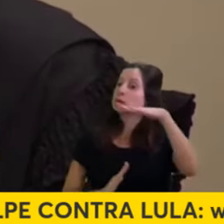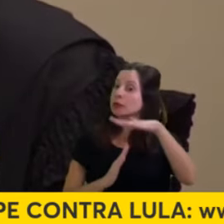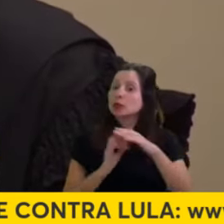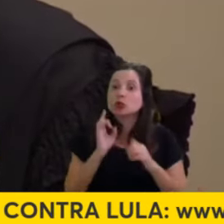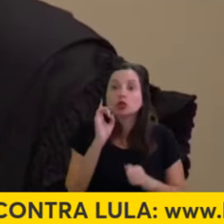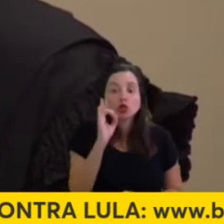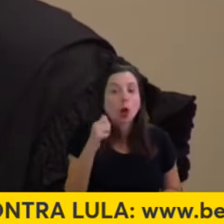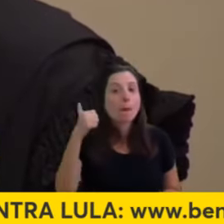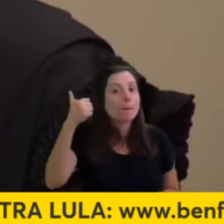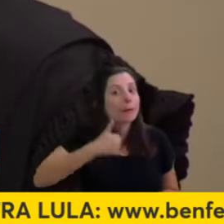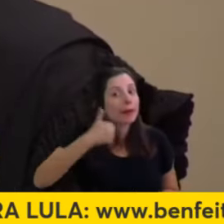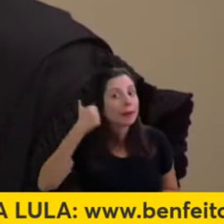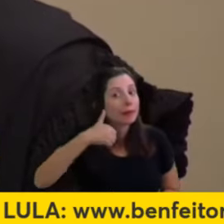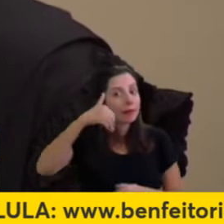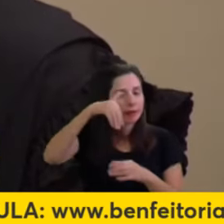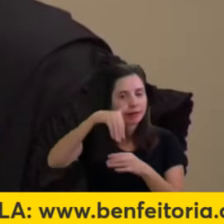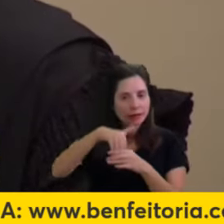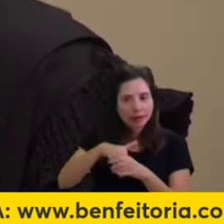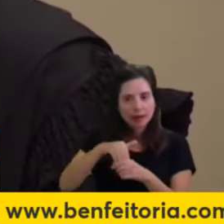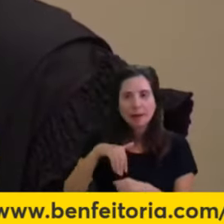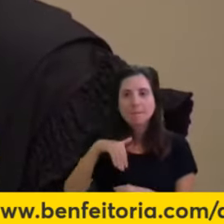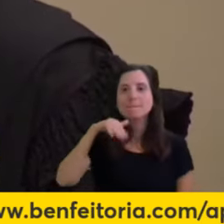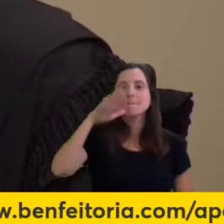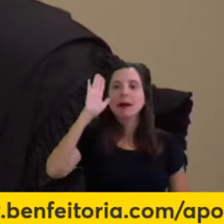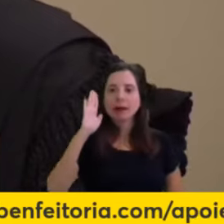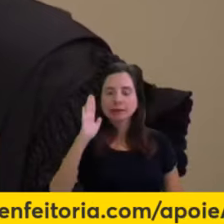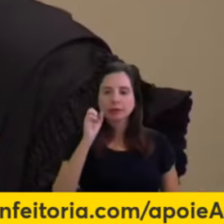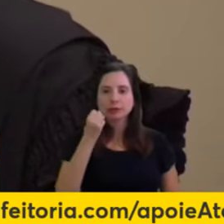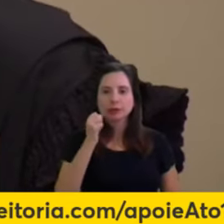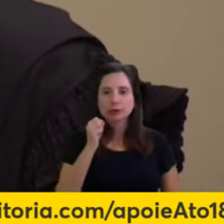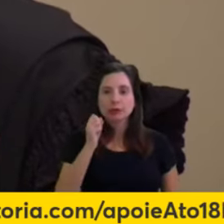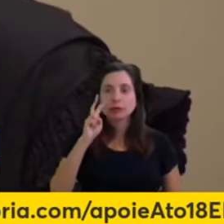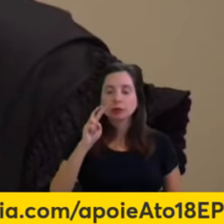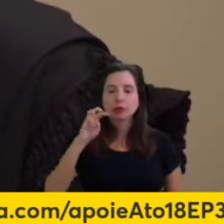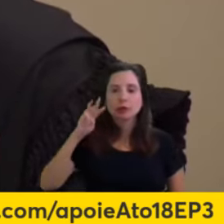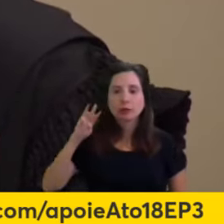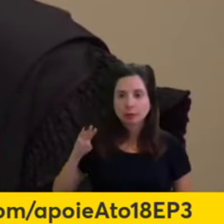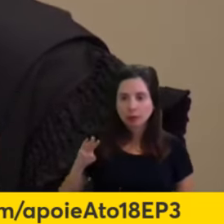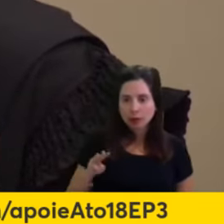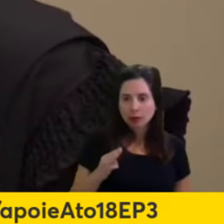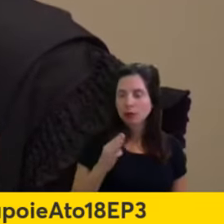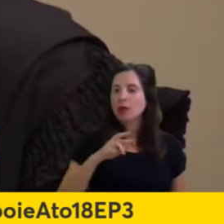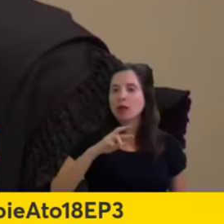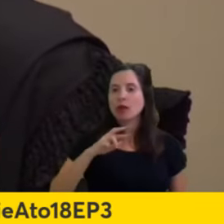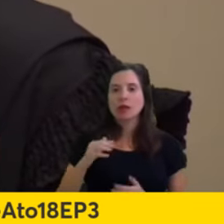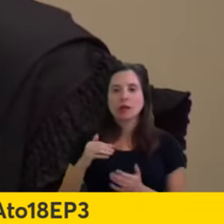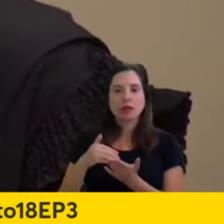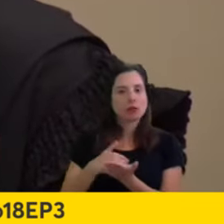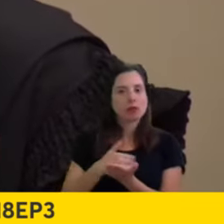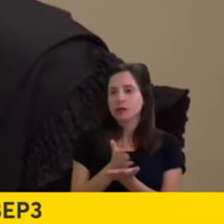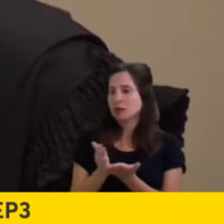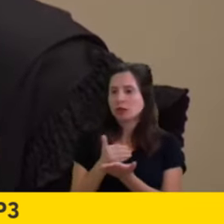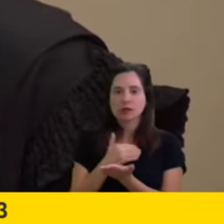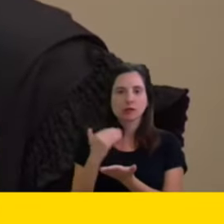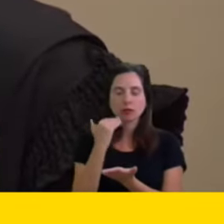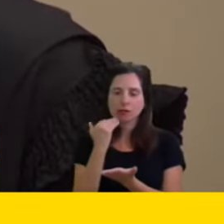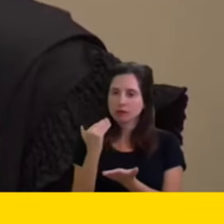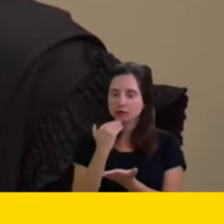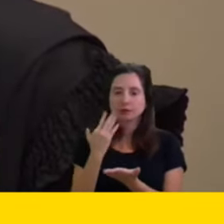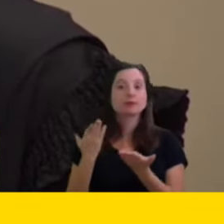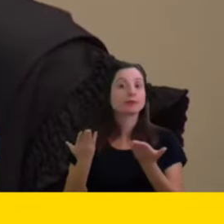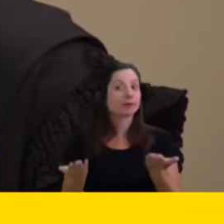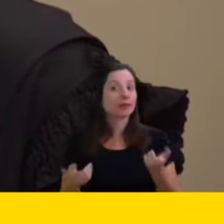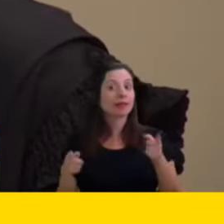turno era de mais de 88 milhões não implica em absolutamente nenhum n uma violação ao isonomia dos candidatos Além disso